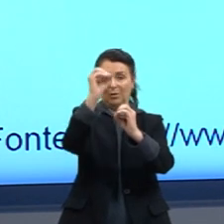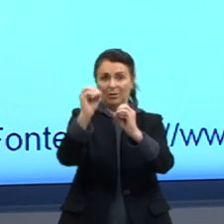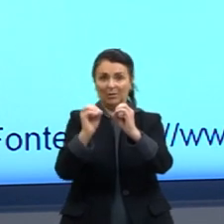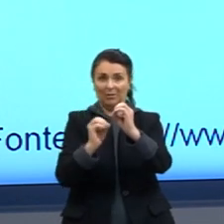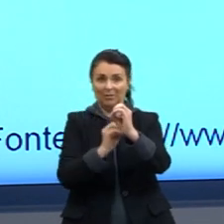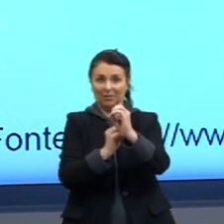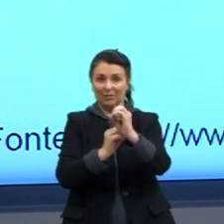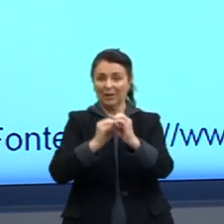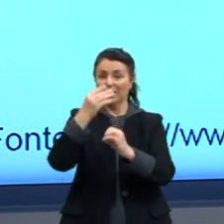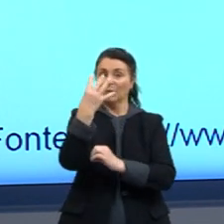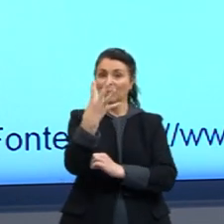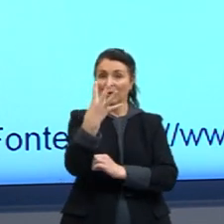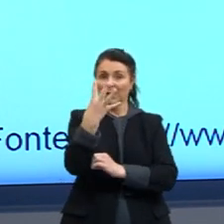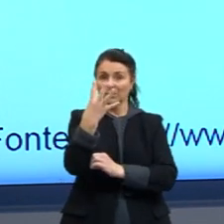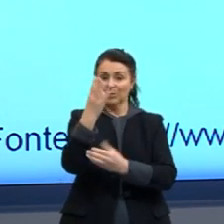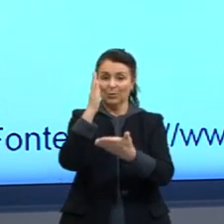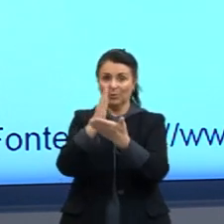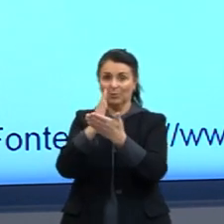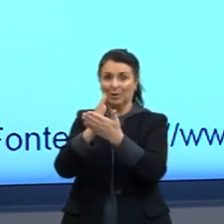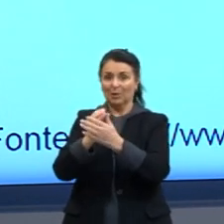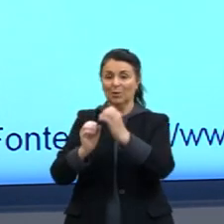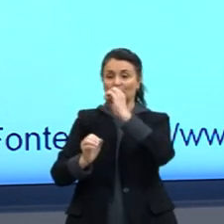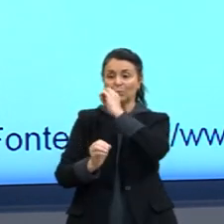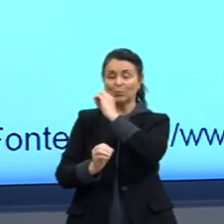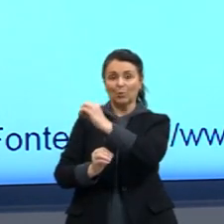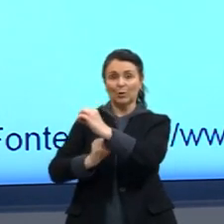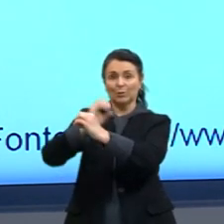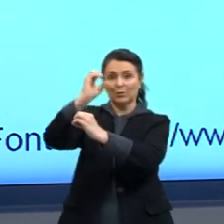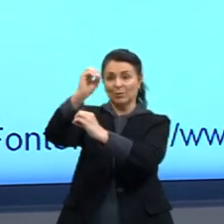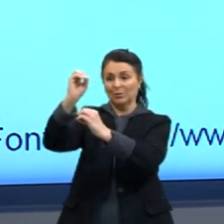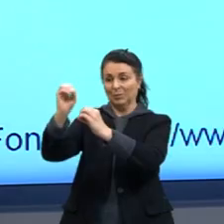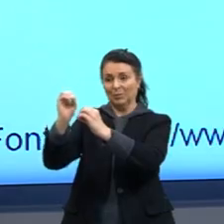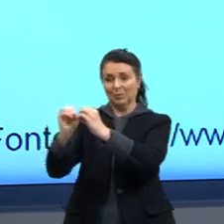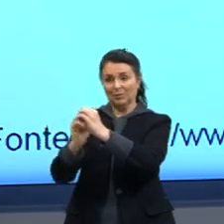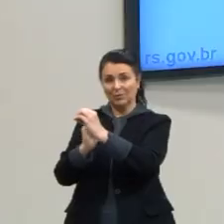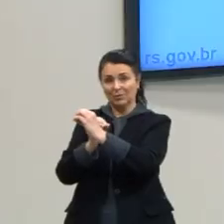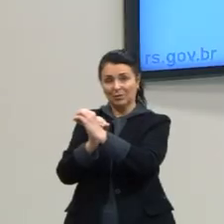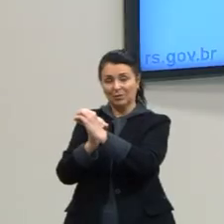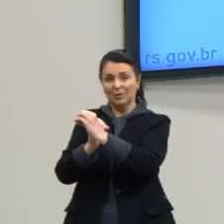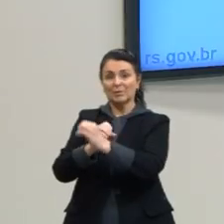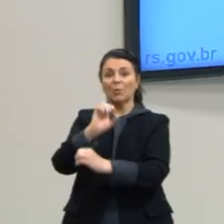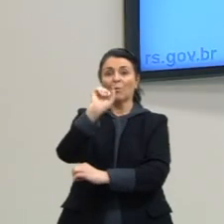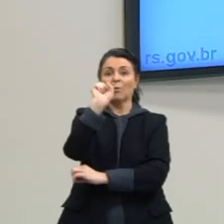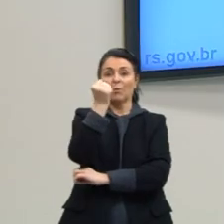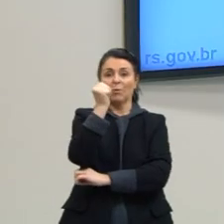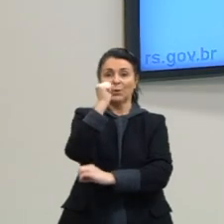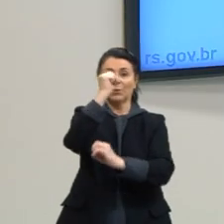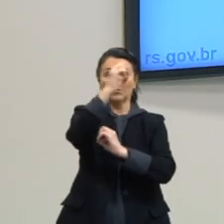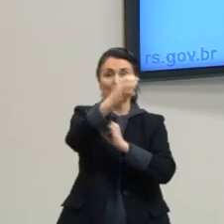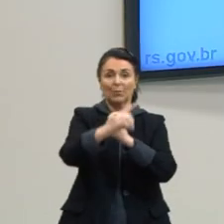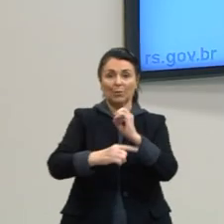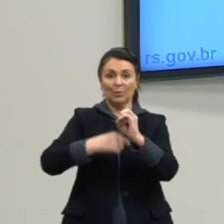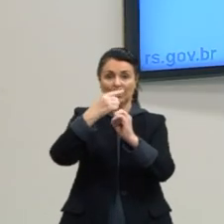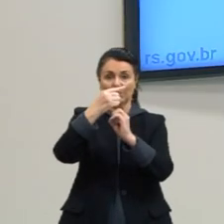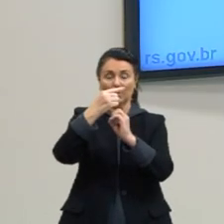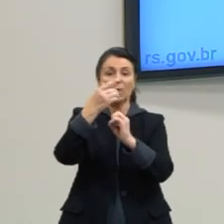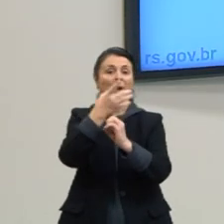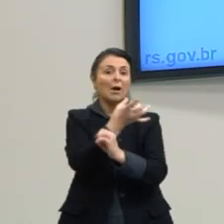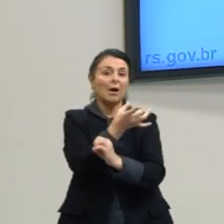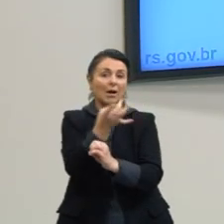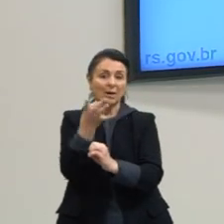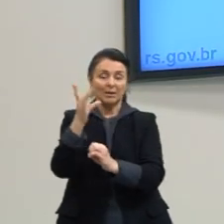pauzinhos eles têm mais quatro cada um formando então oito elétrons para cada oxigênio